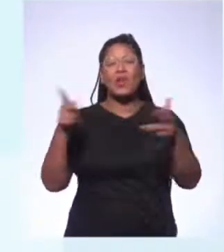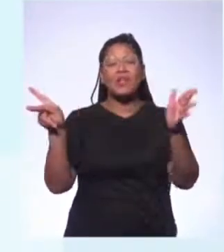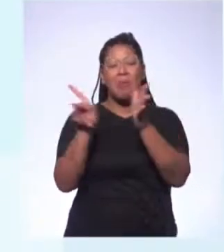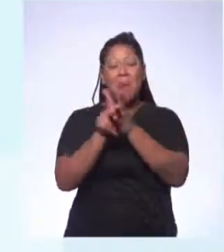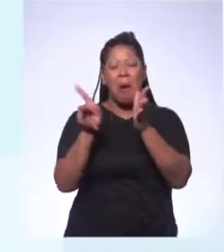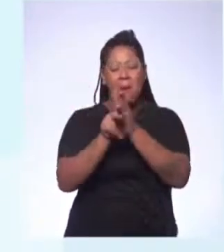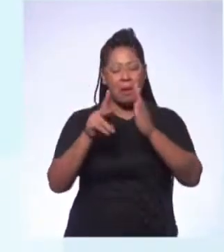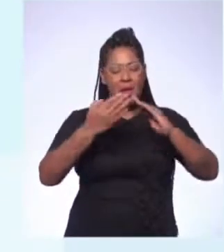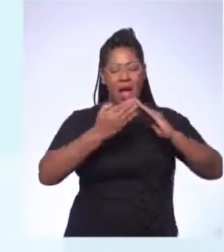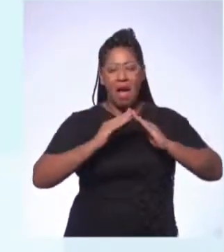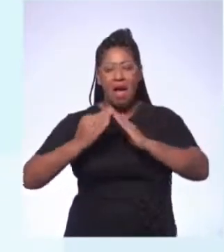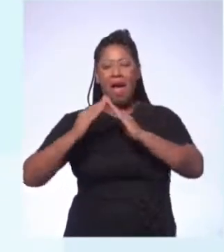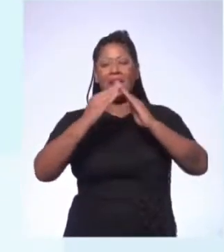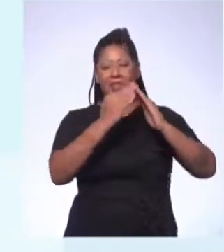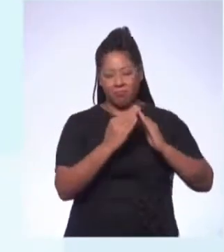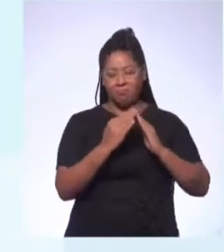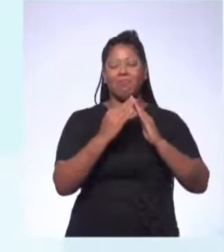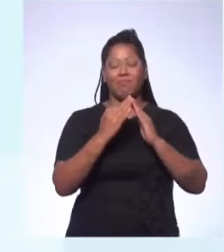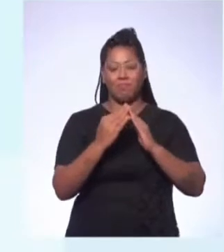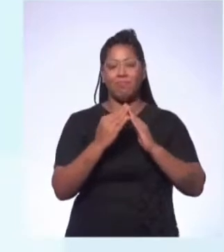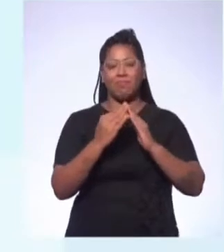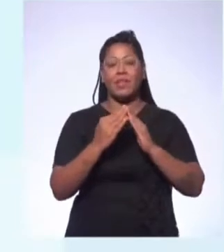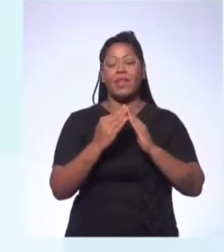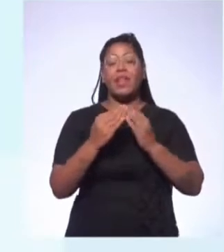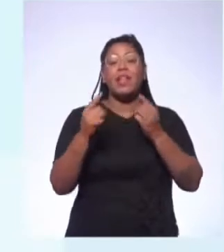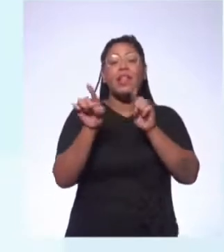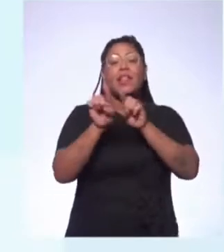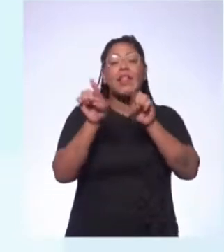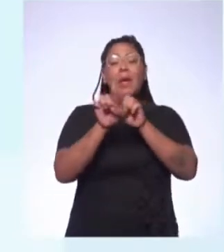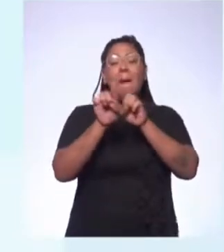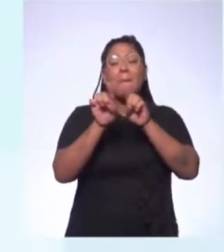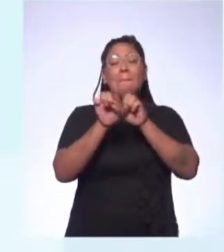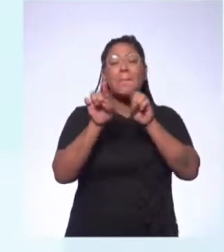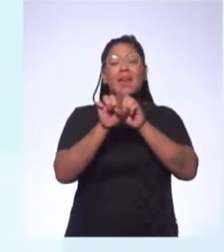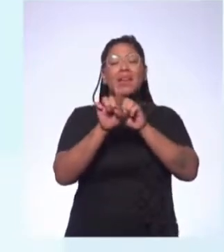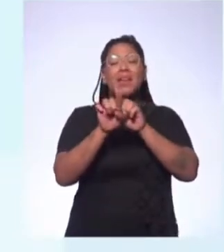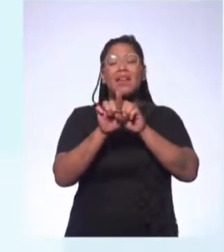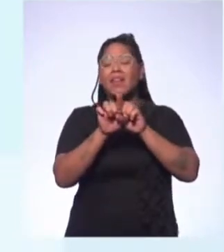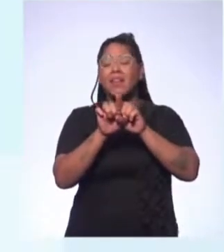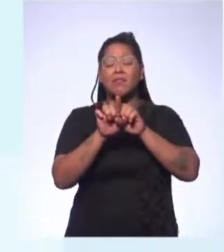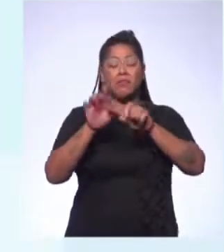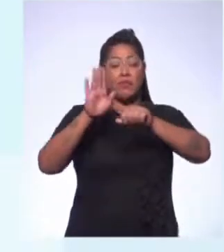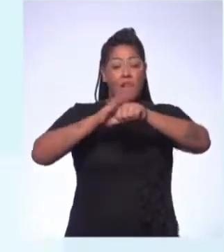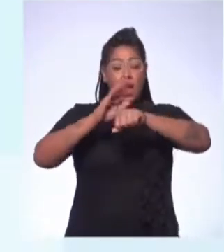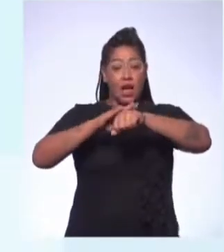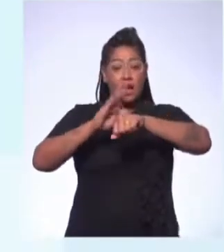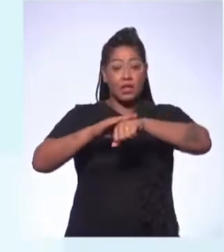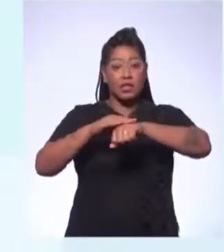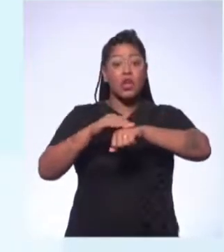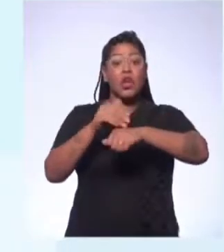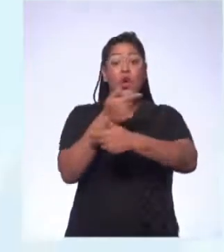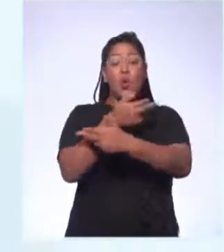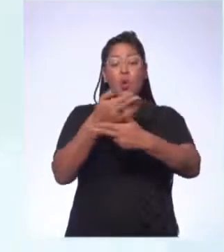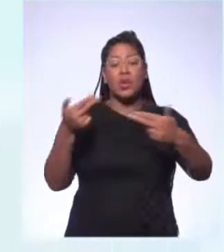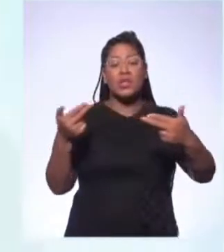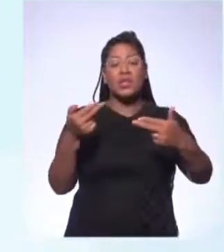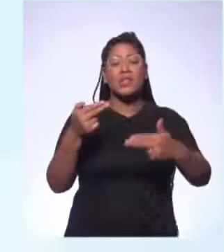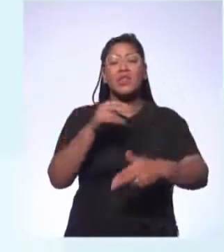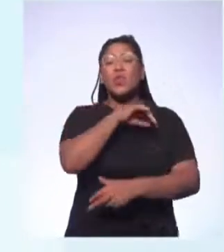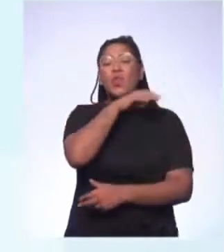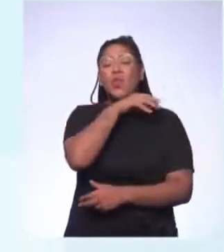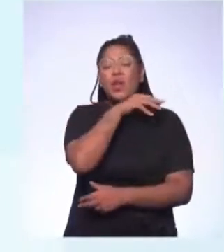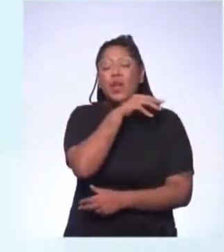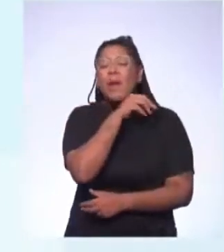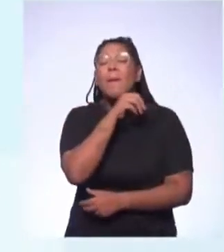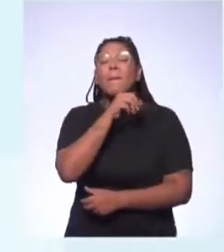sua relação com a sobrevivência das espécies vivas. Esse é o objetivo de conhecimento da nossa aula de hoje. Temos